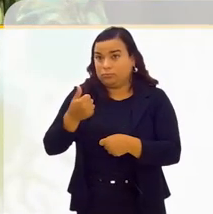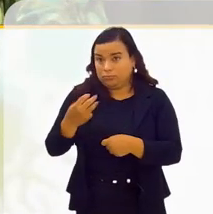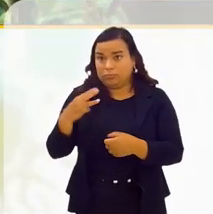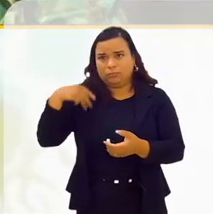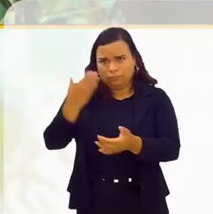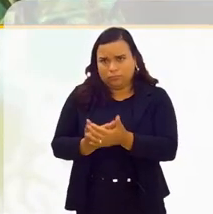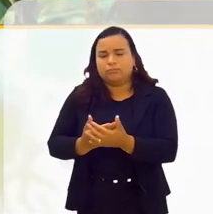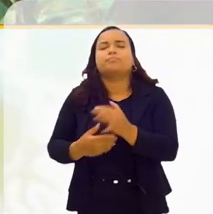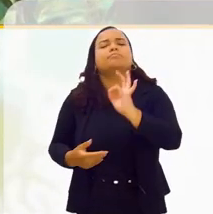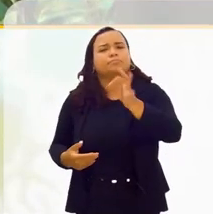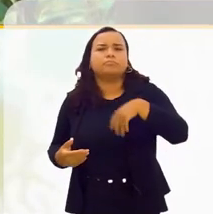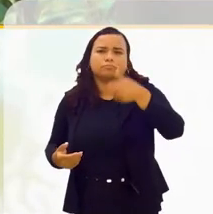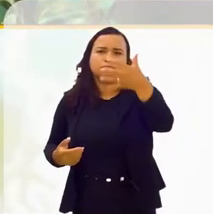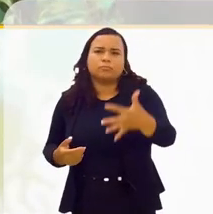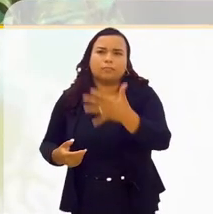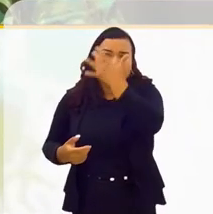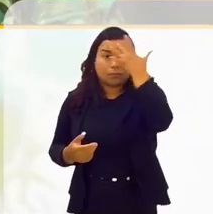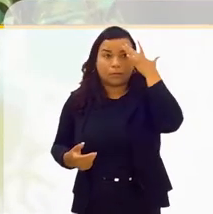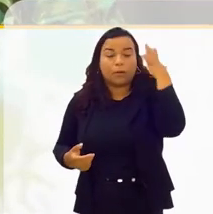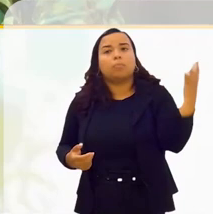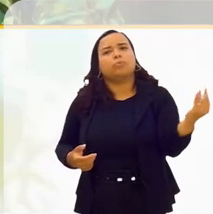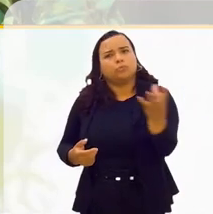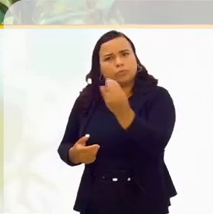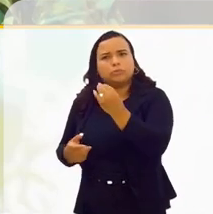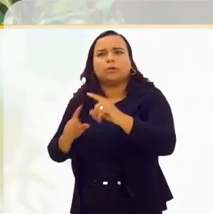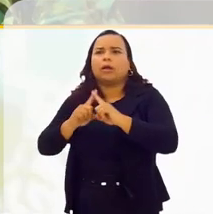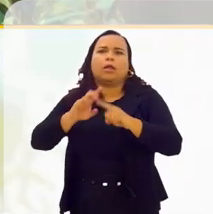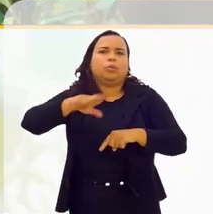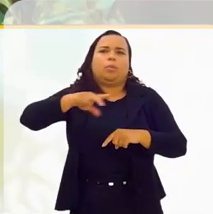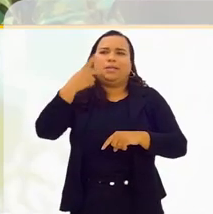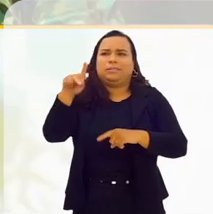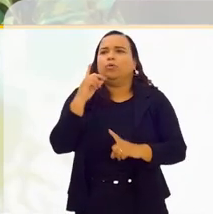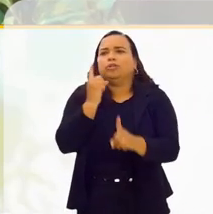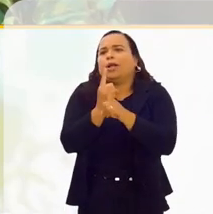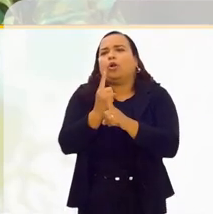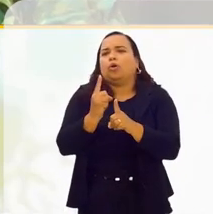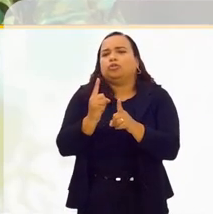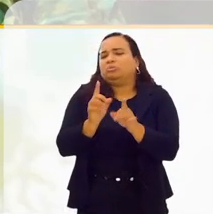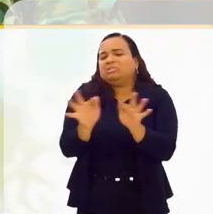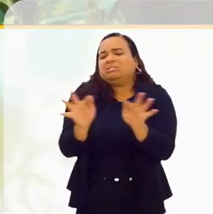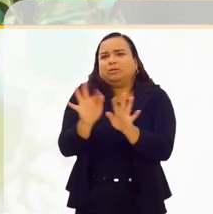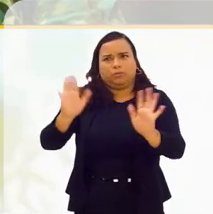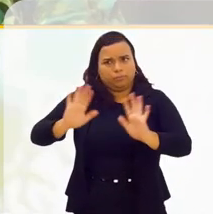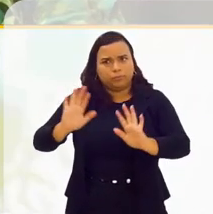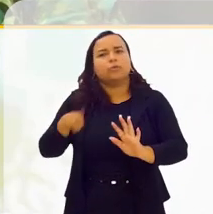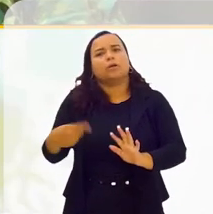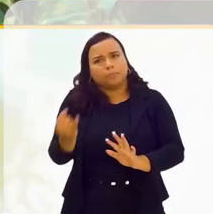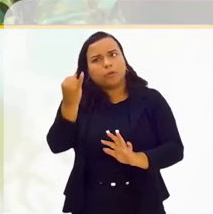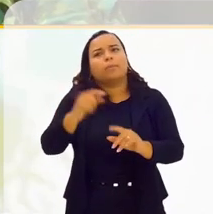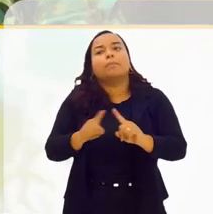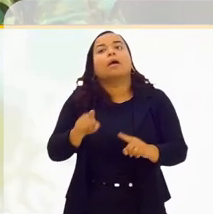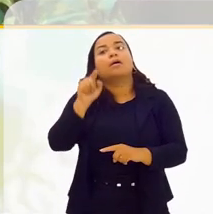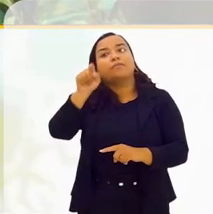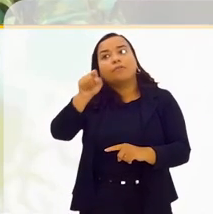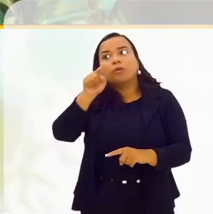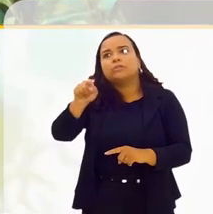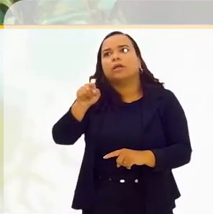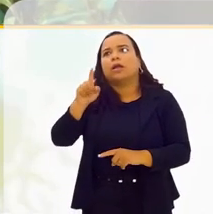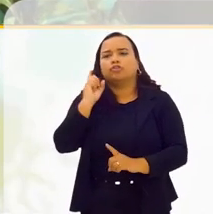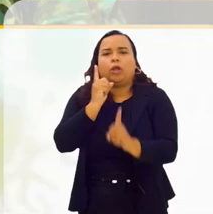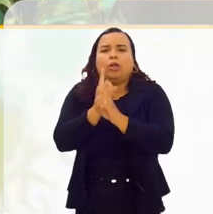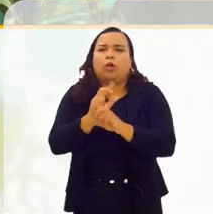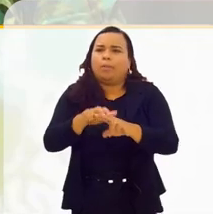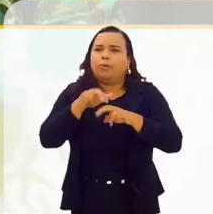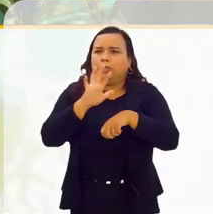muita gente Claro que não tô aqui é minimizando o seu diagnóstico de forma nenhuma mas também você não é definido